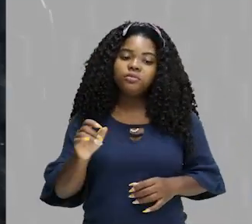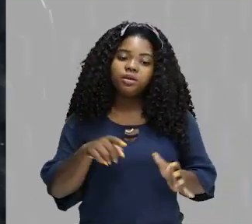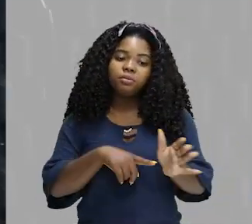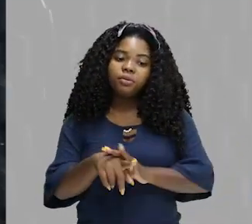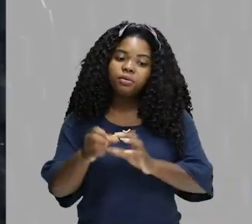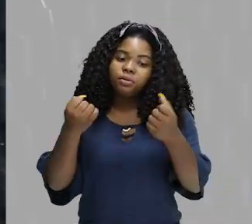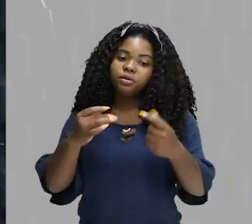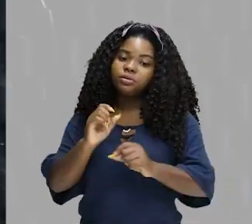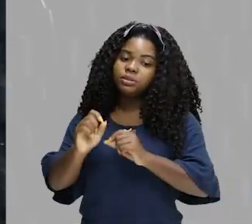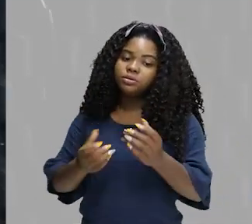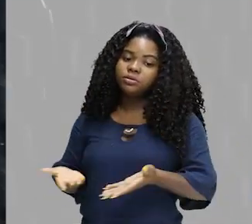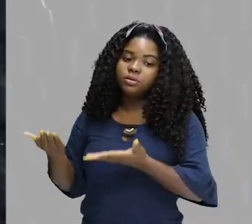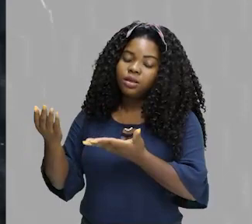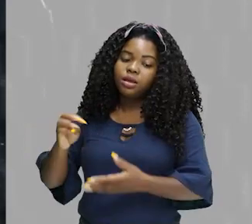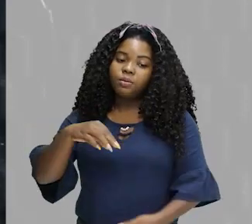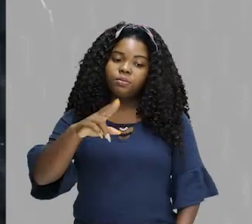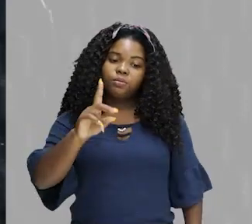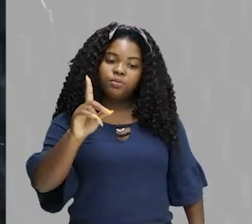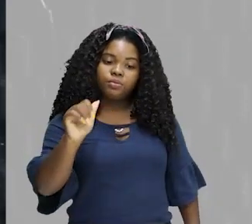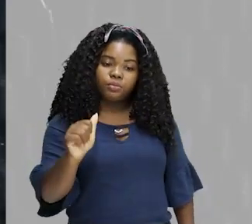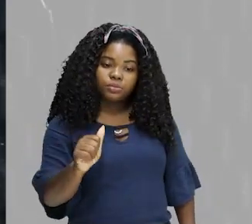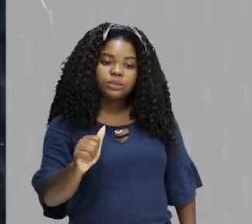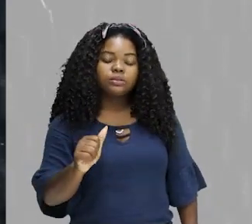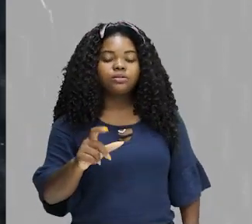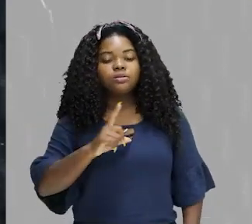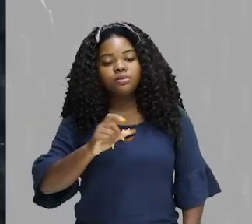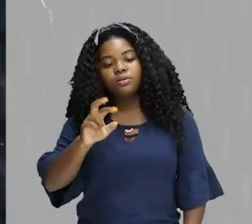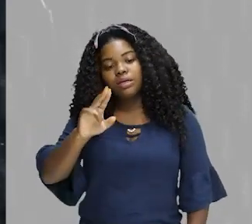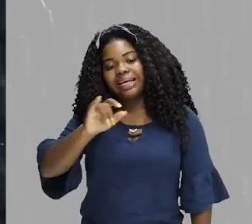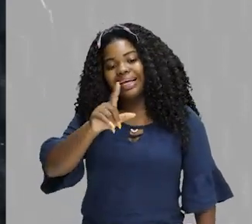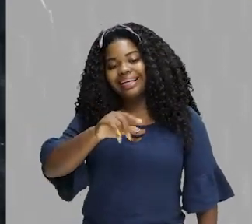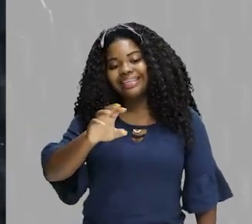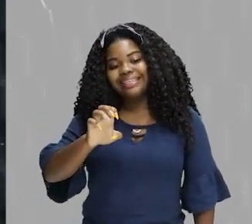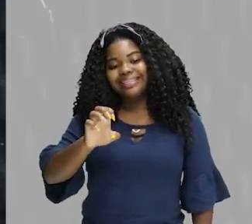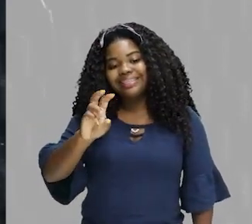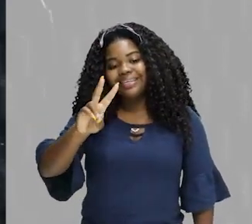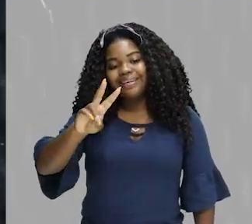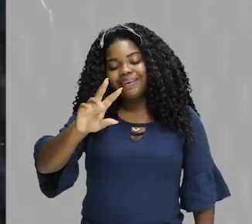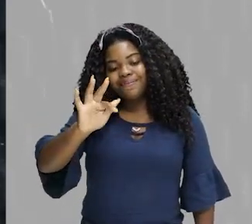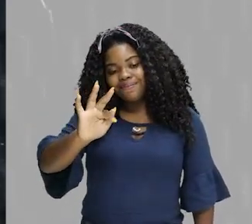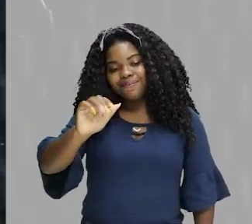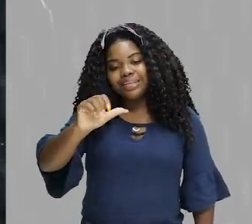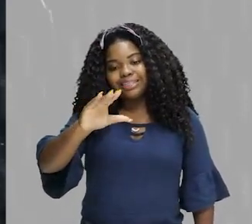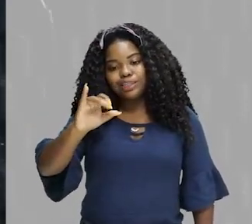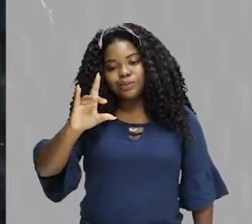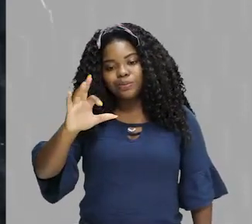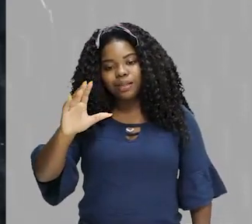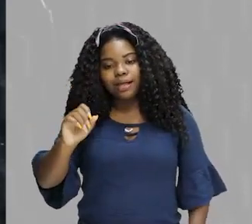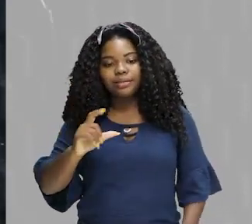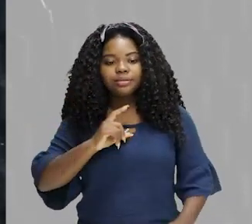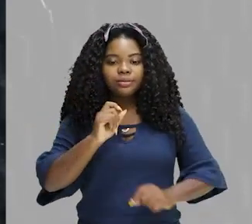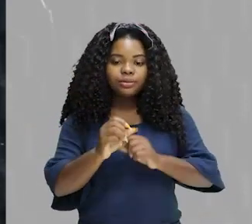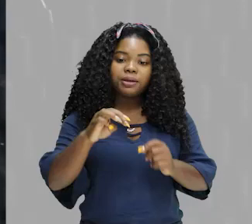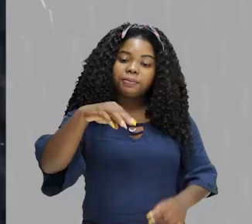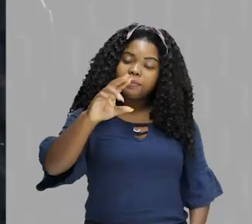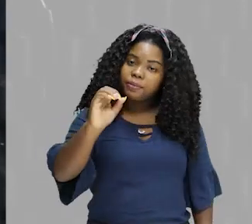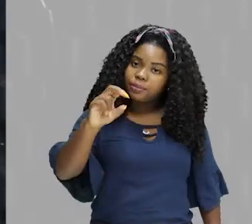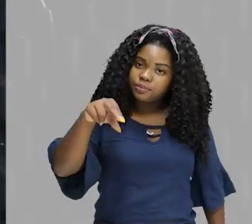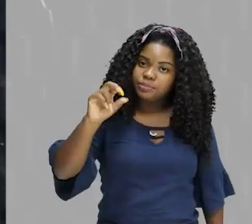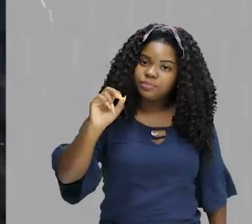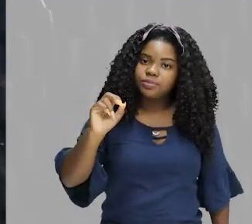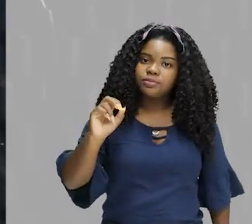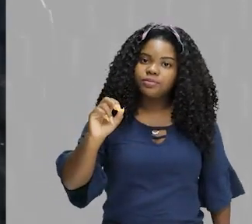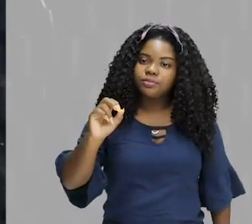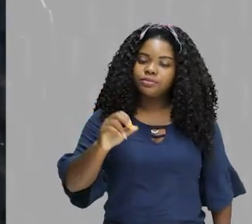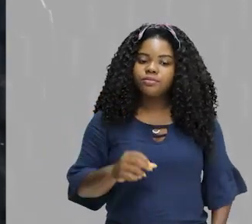de mudas que têm raízes fasciculadas, quer dizer que essas mudas são monocotiledôneas. Olha